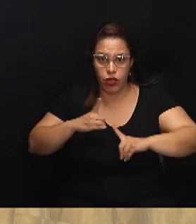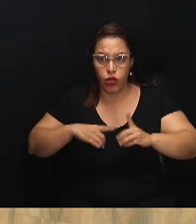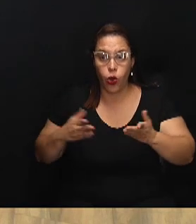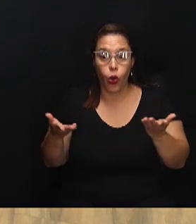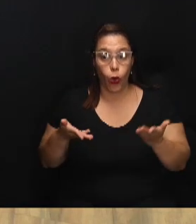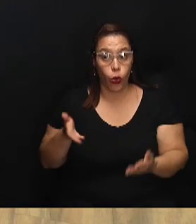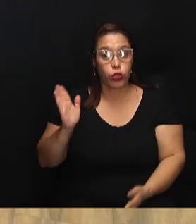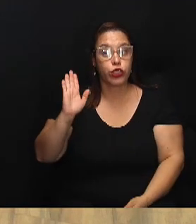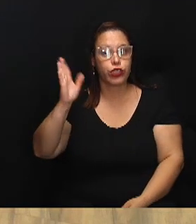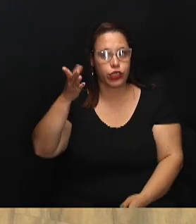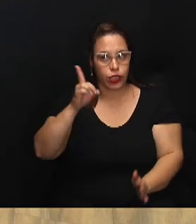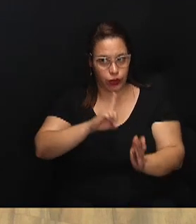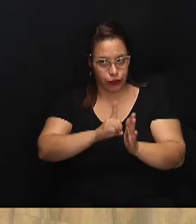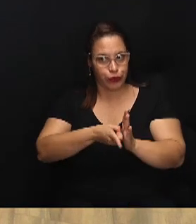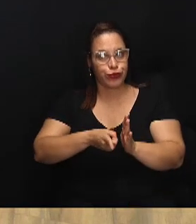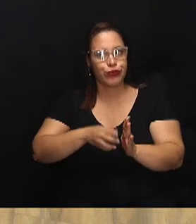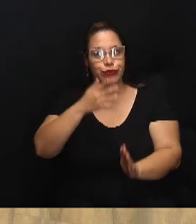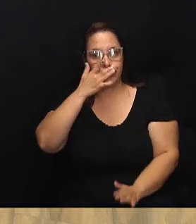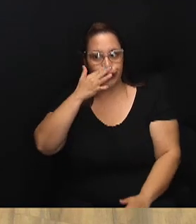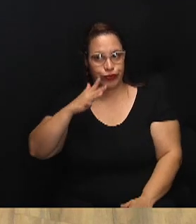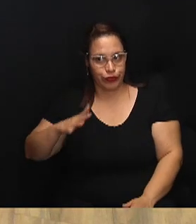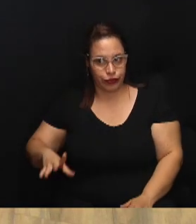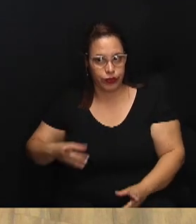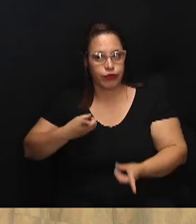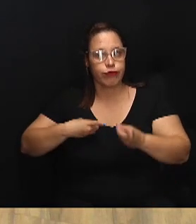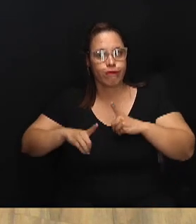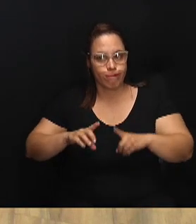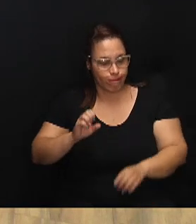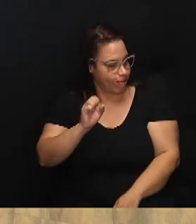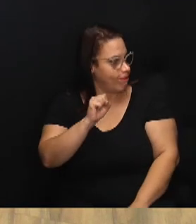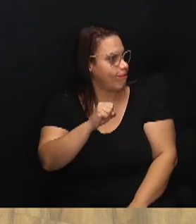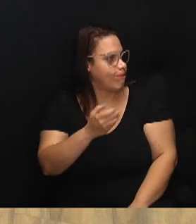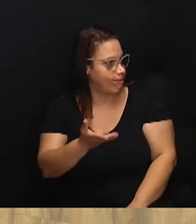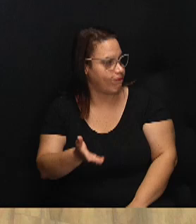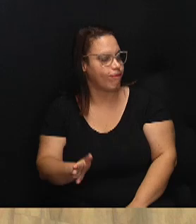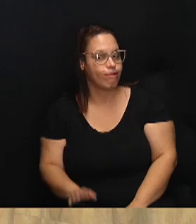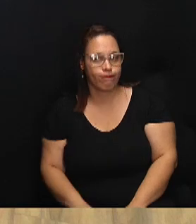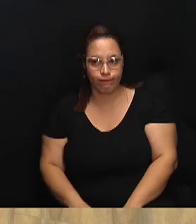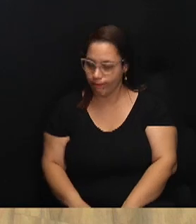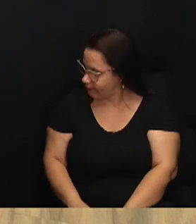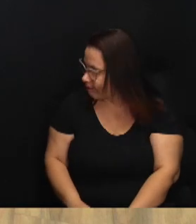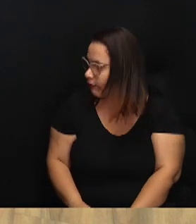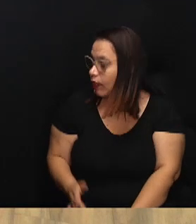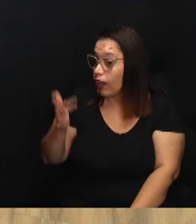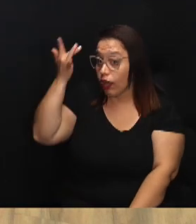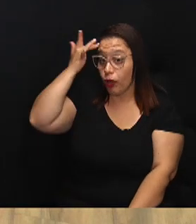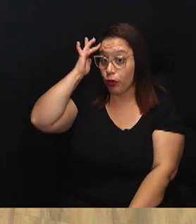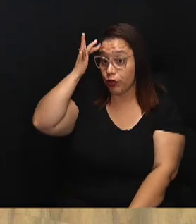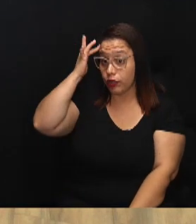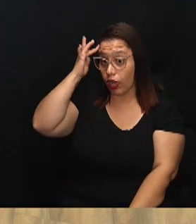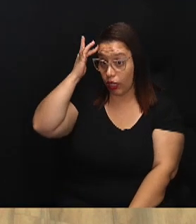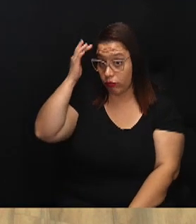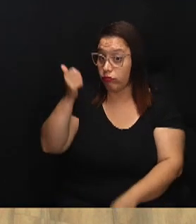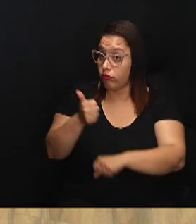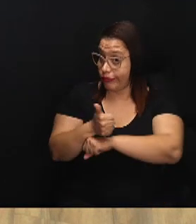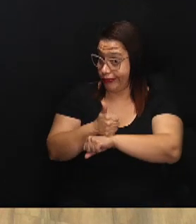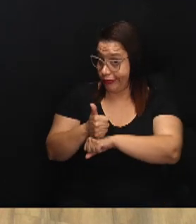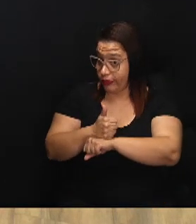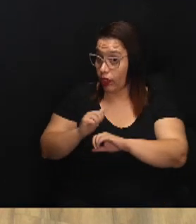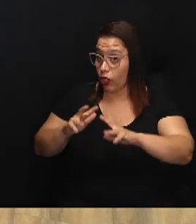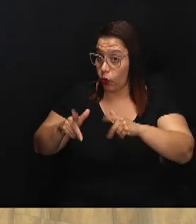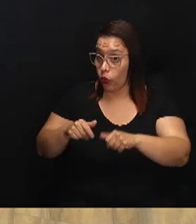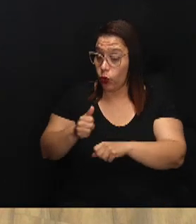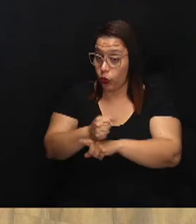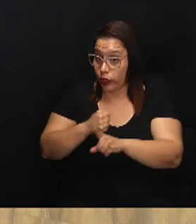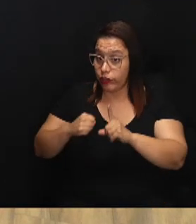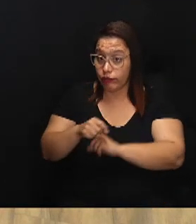tem diagnóstico de criança com depressão, por exemplo. Sim, sim. Né? Então, eu acho que cabe aos profissionais e a toda a sociedade também